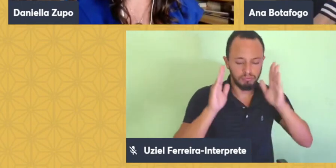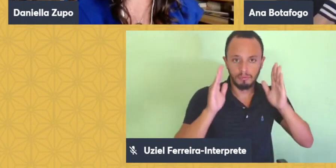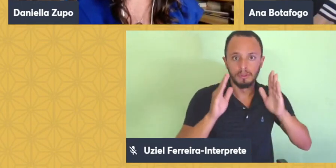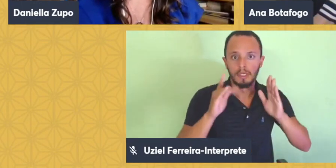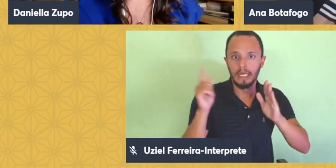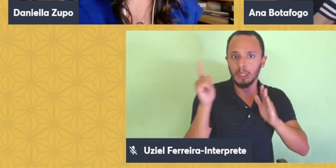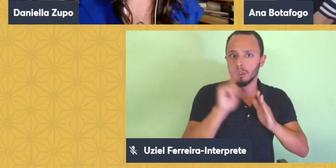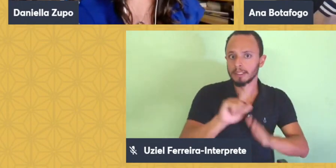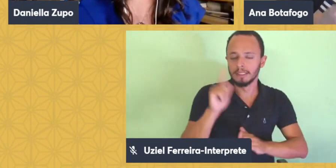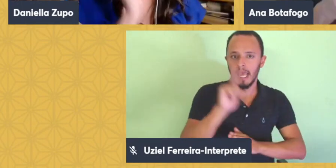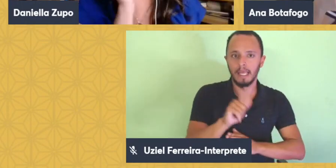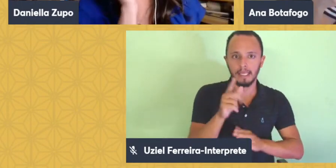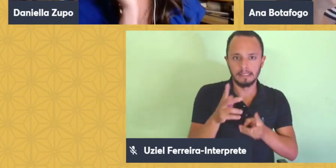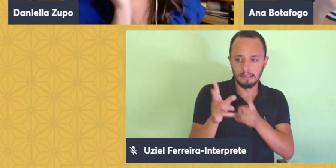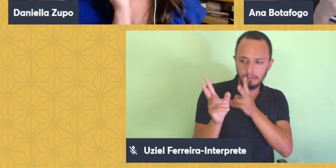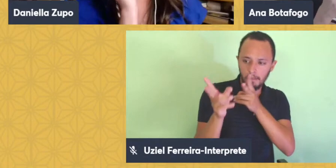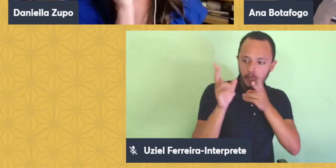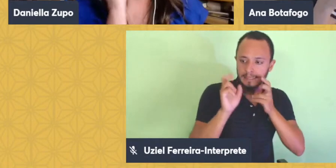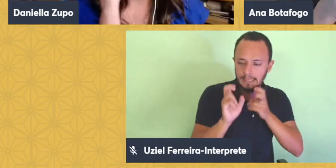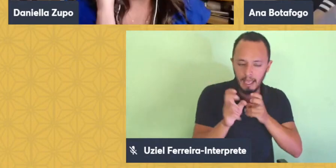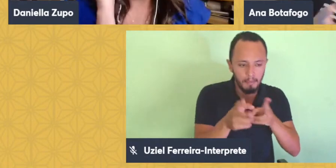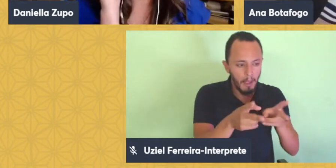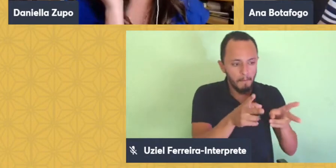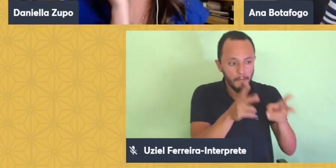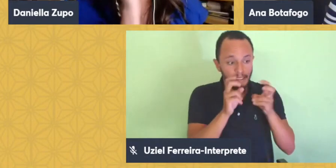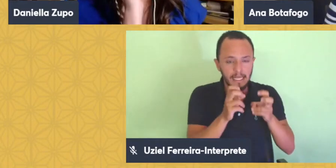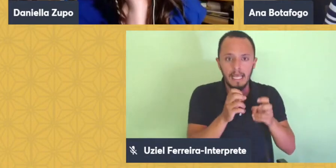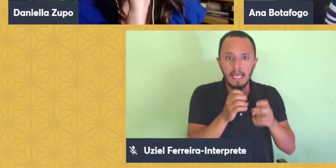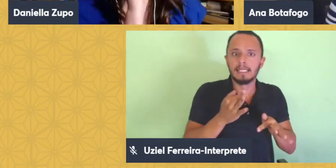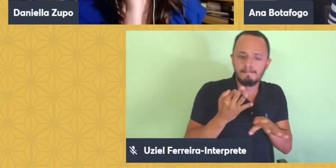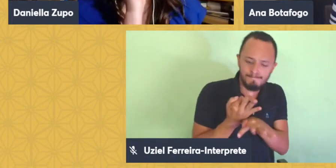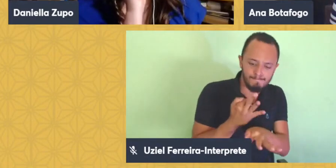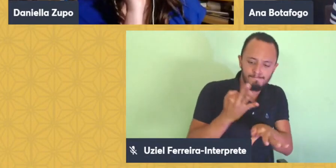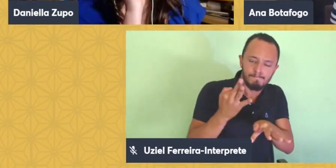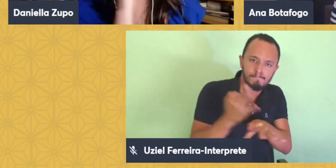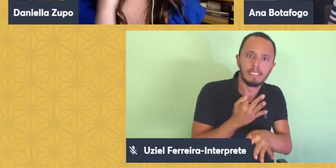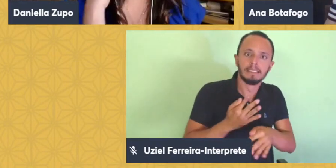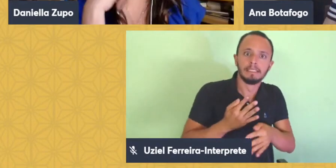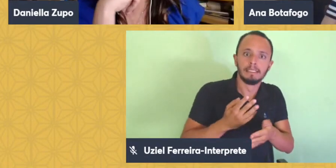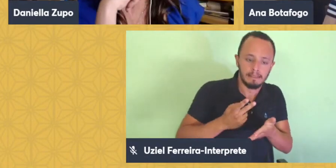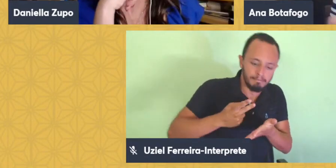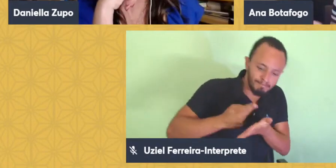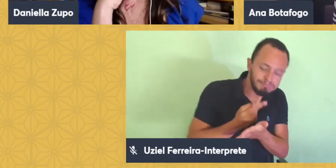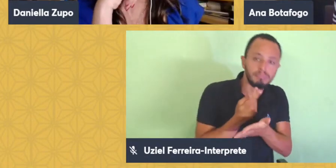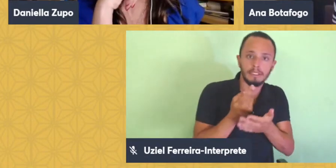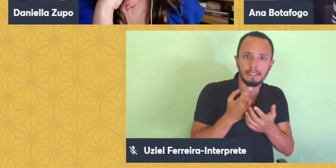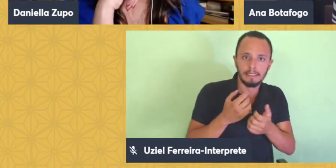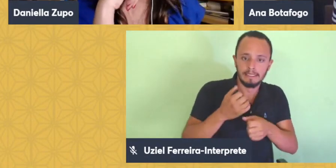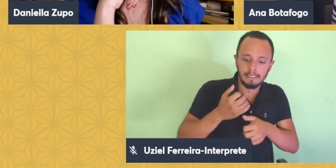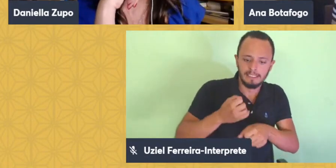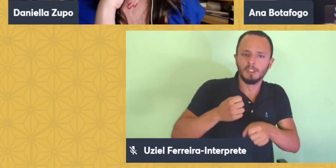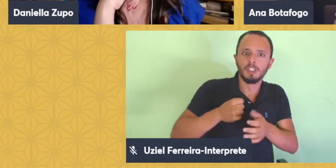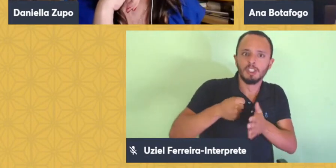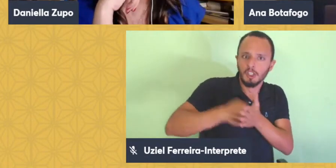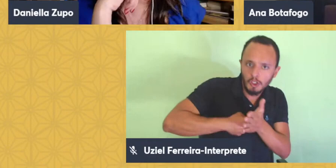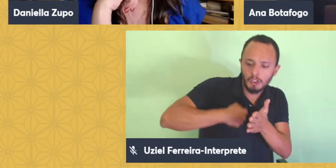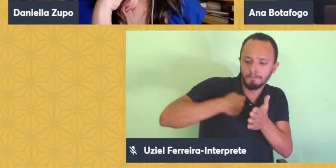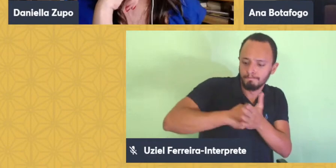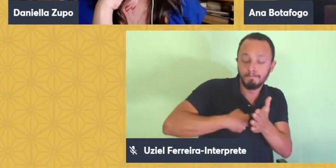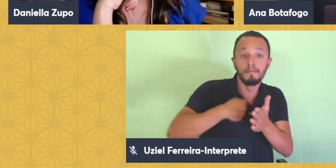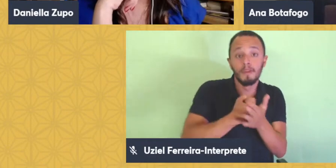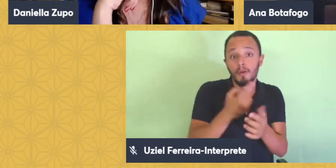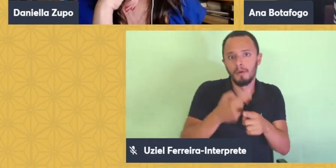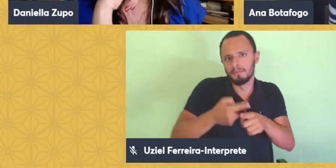vê a superação ver a determinação desses atletas porque eu acho que todo atleta já é